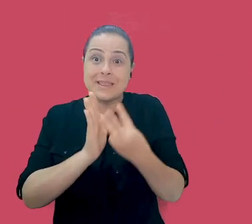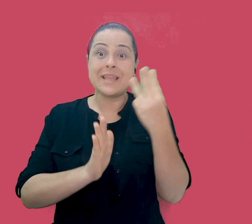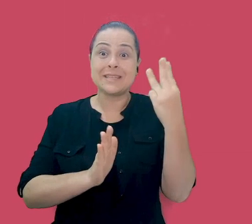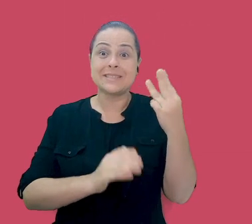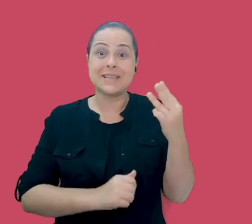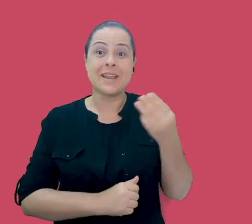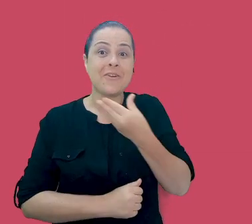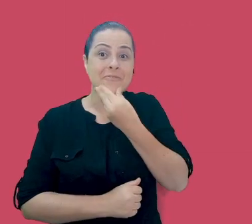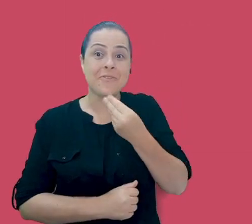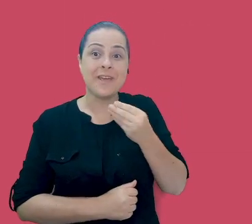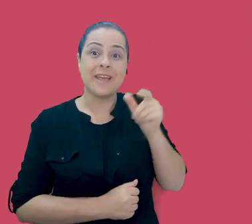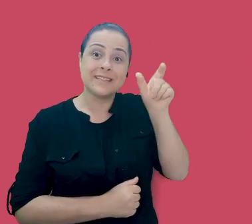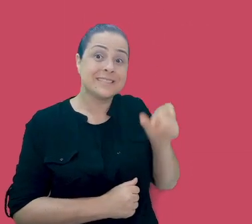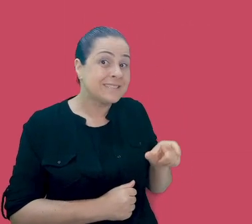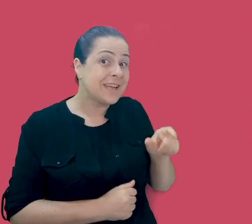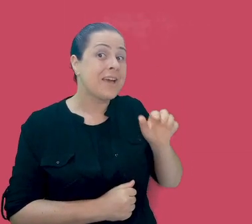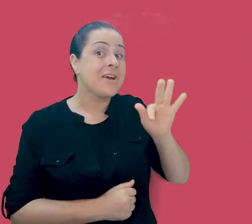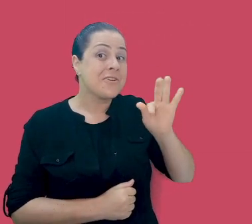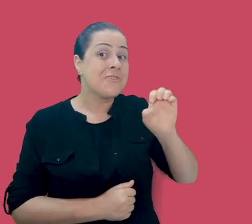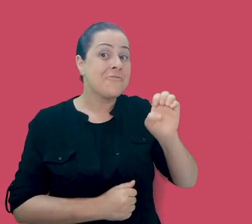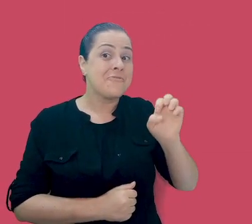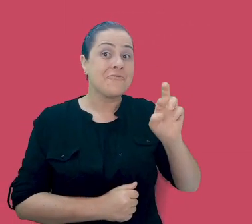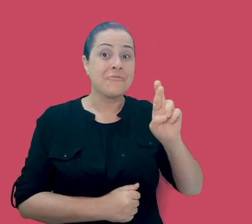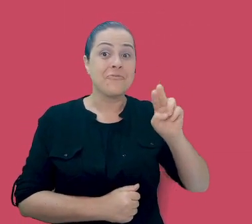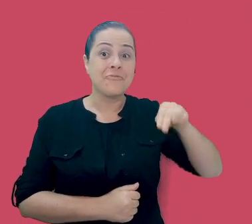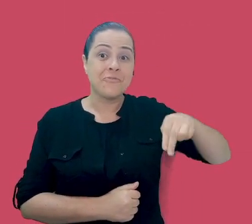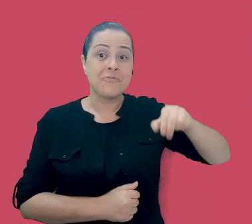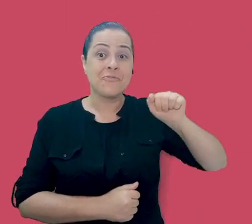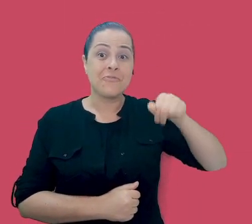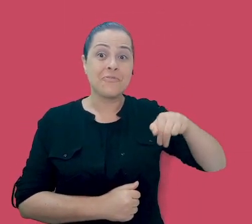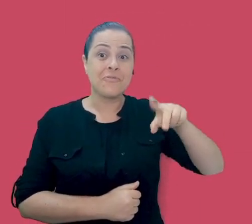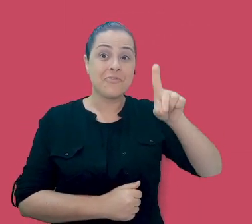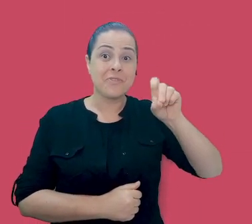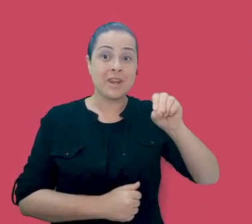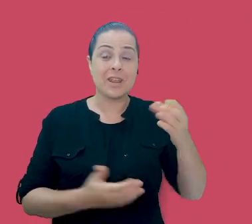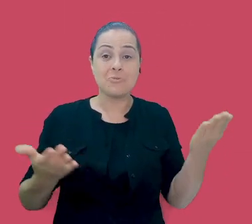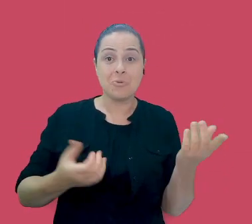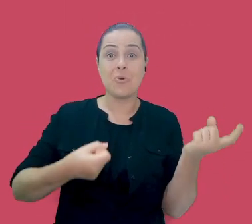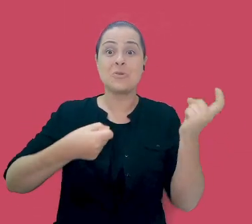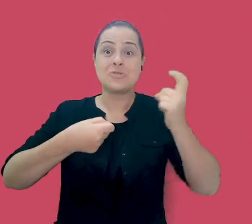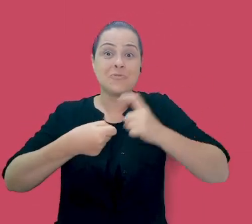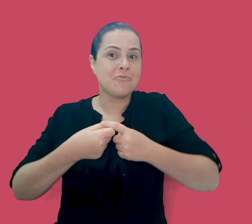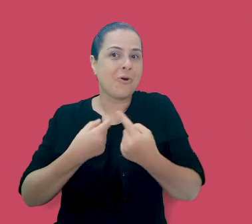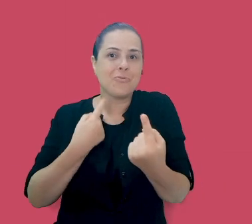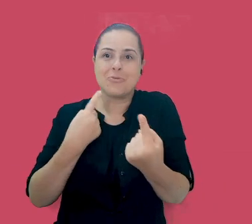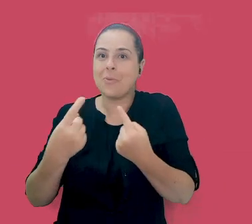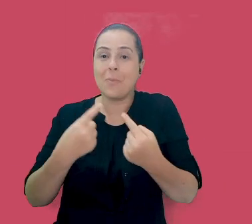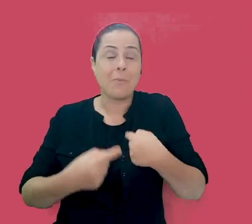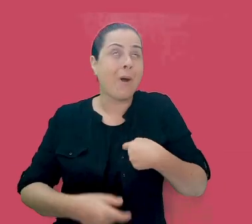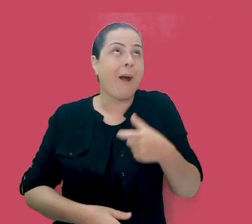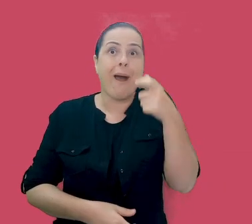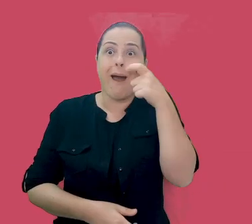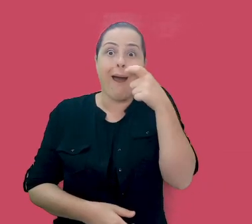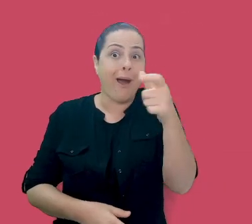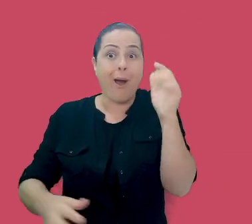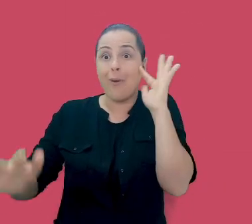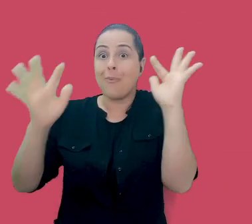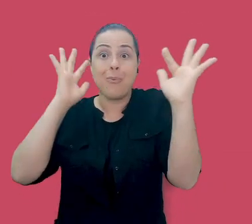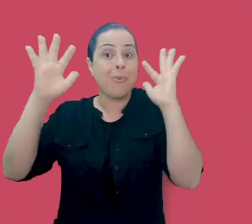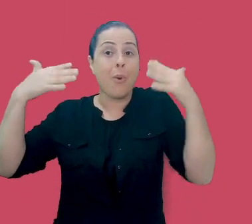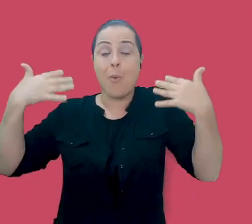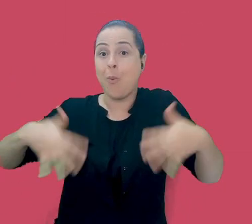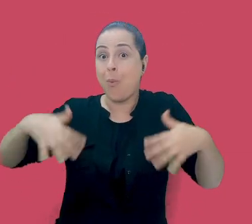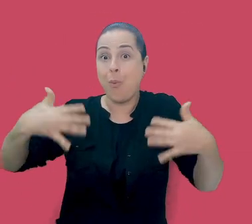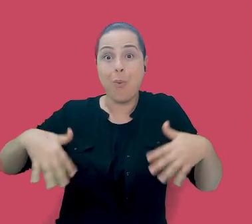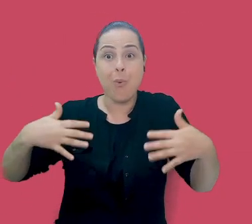de Fernando. Nunca ninguém apareceu tanto por aqui, mas aqui ele volta hoje com um papo, mano, que tô muito interessada, cabeça